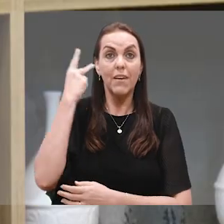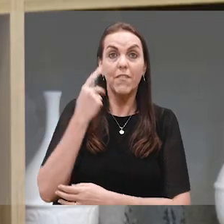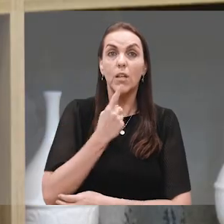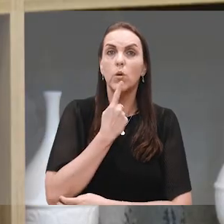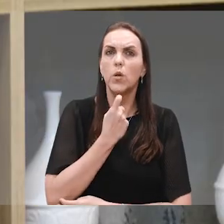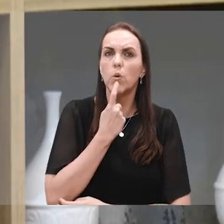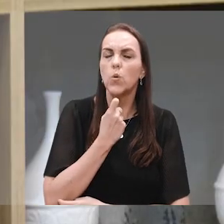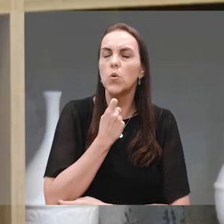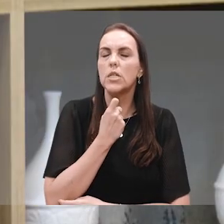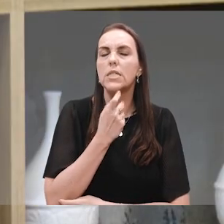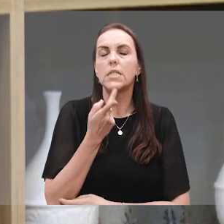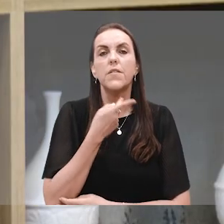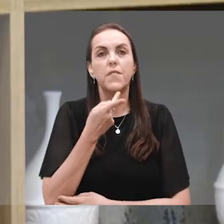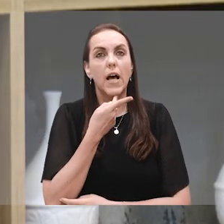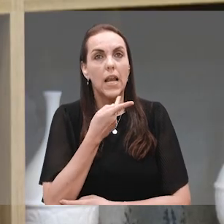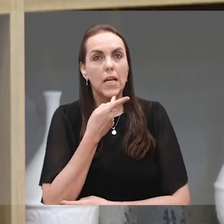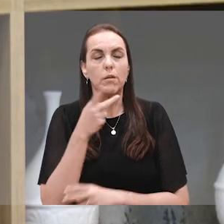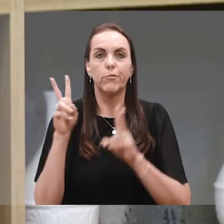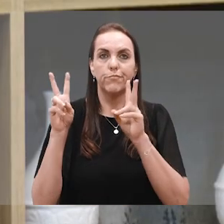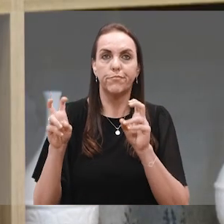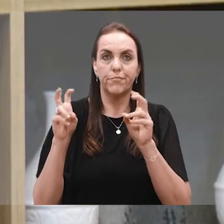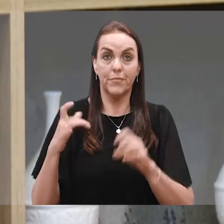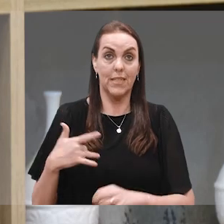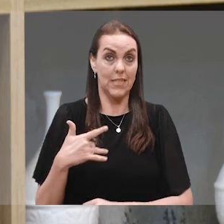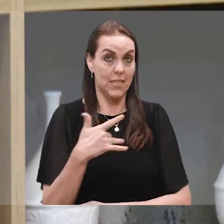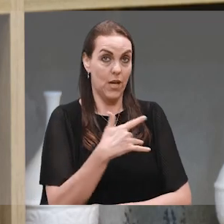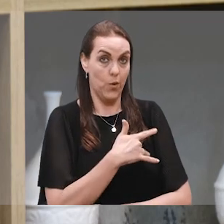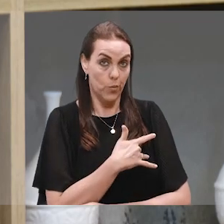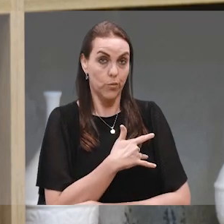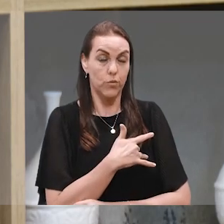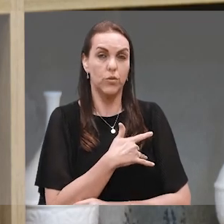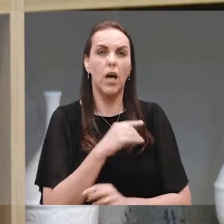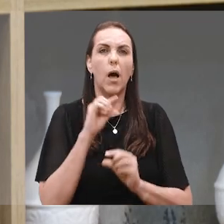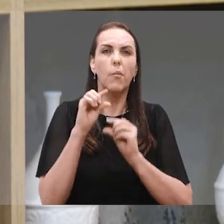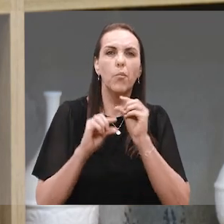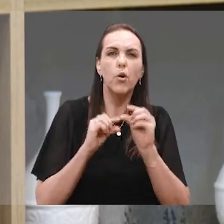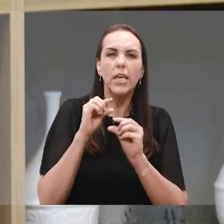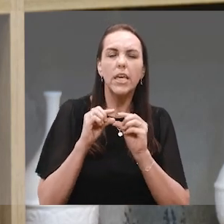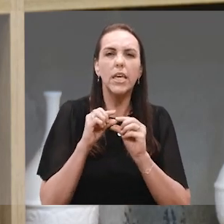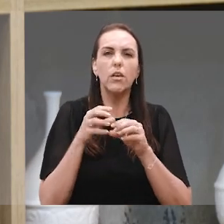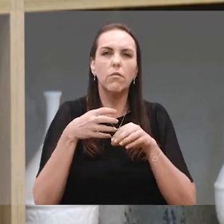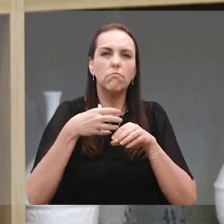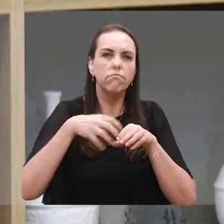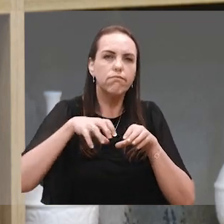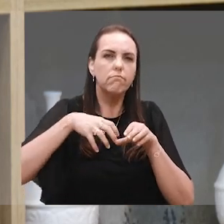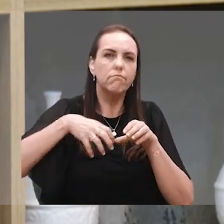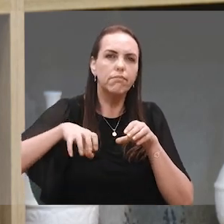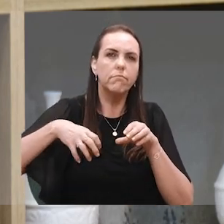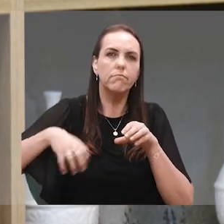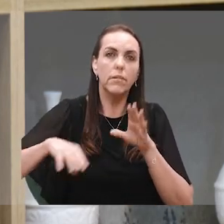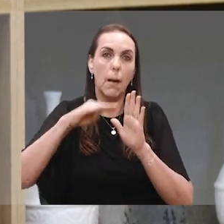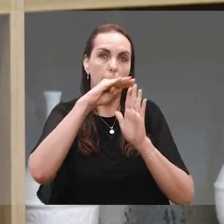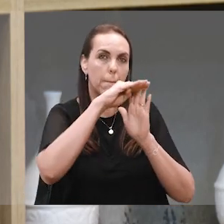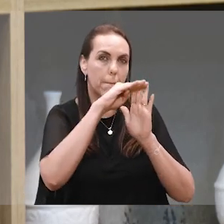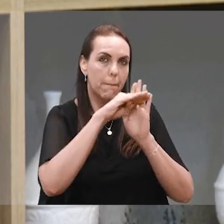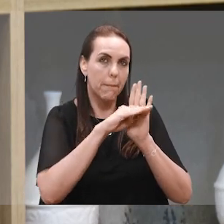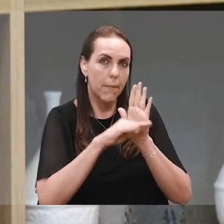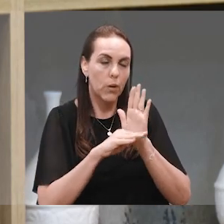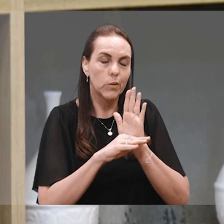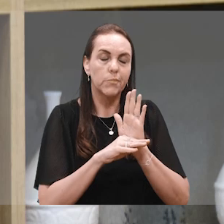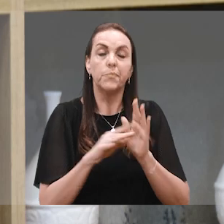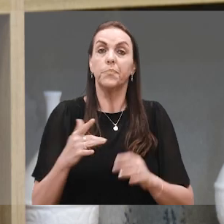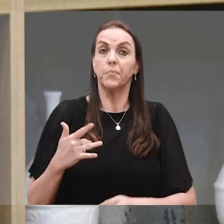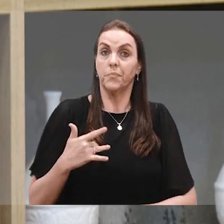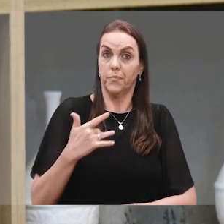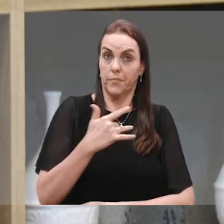Vereadora Rose, nós citamos, por exemplo, a saúde. Eu acho que nós poderemos, aos poucos, irmos desmembrando as pautas,